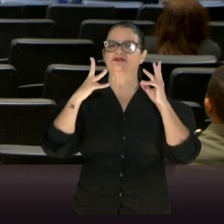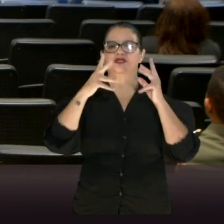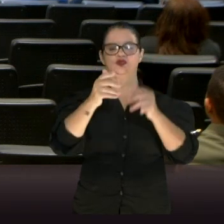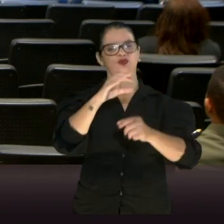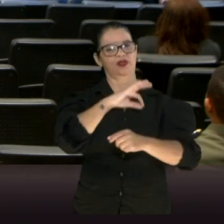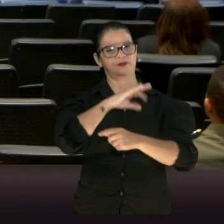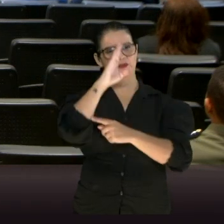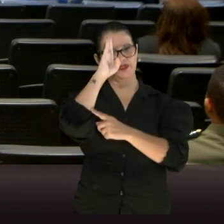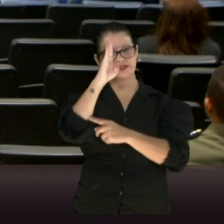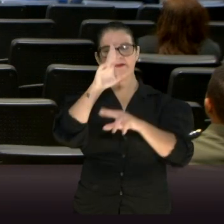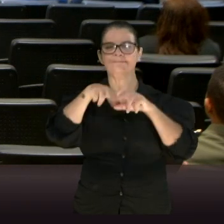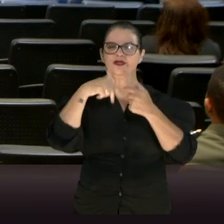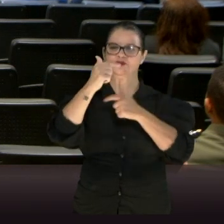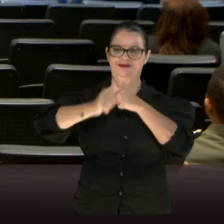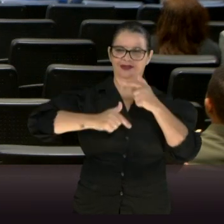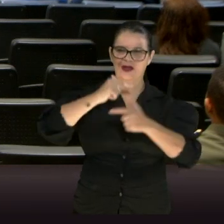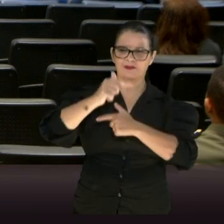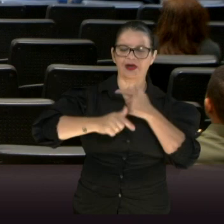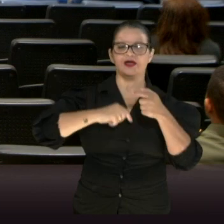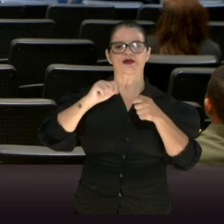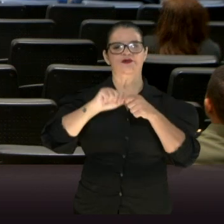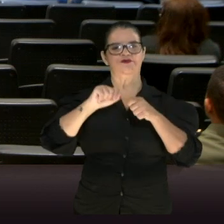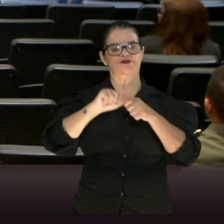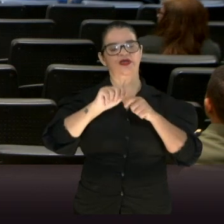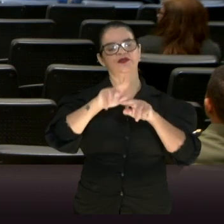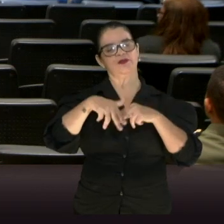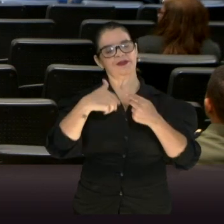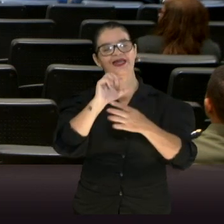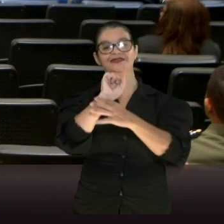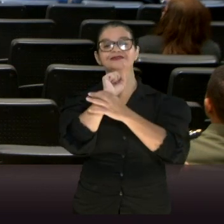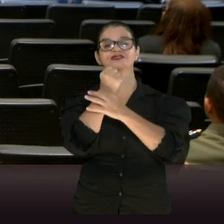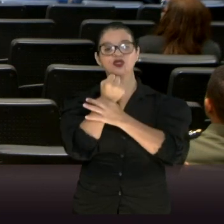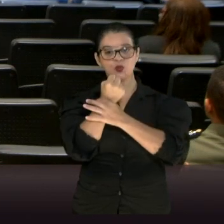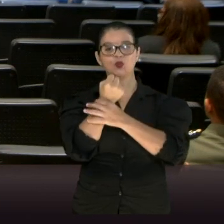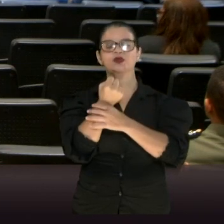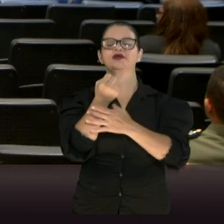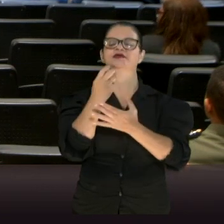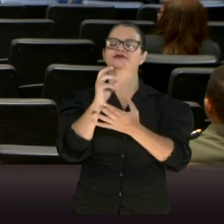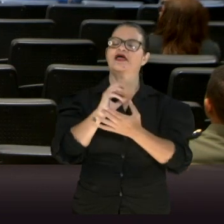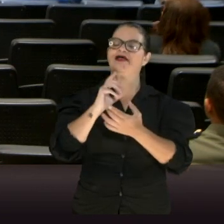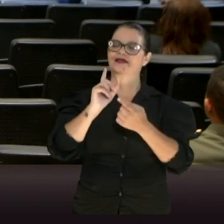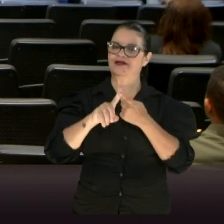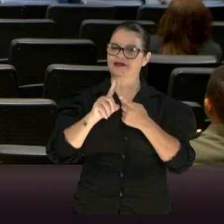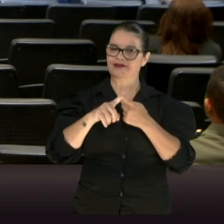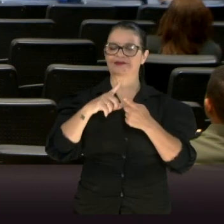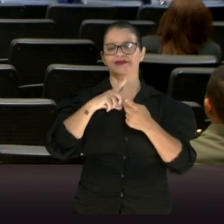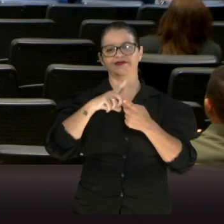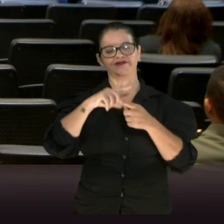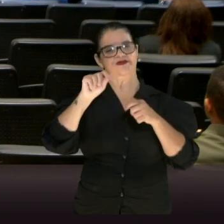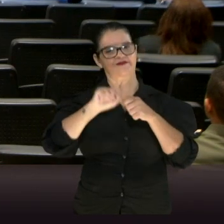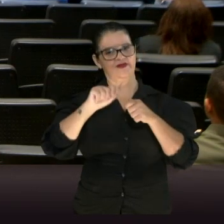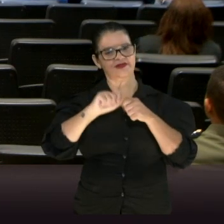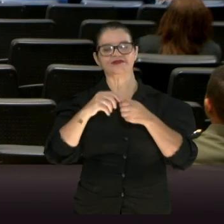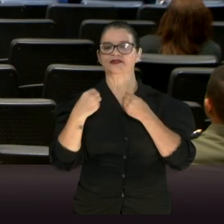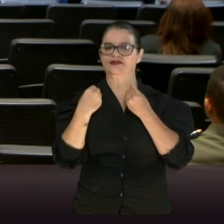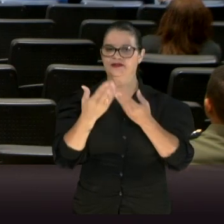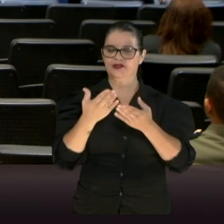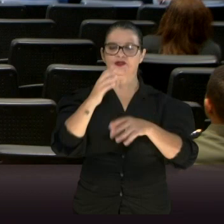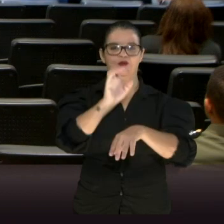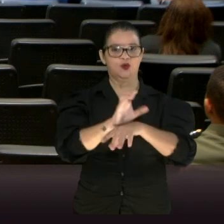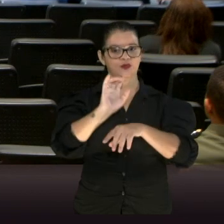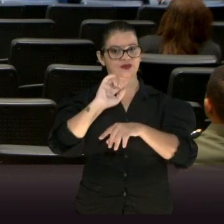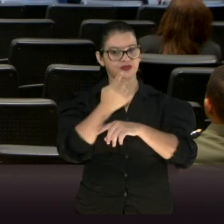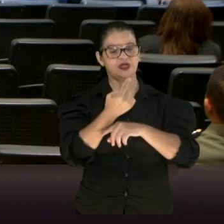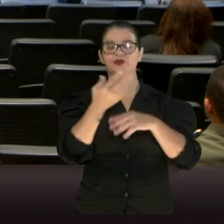Militar pelo trabalho que tem feito e pela segurança que vem garantindo ao nosso Estado. Mas, nesse momento,